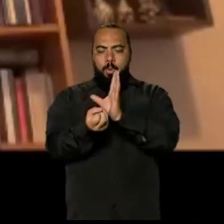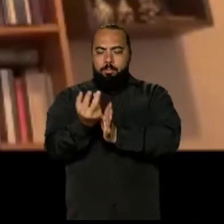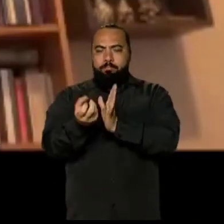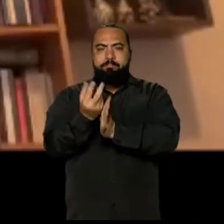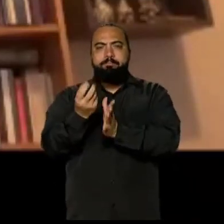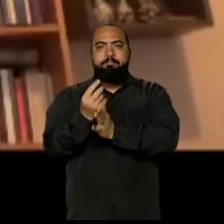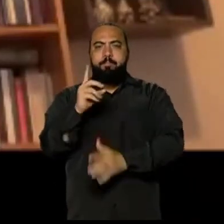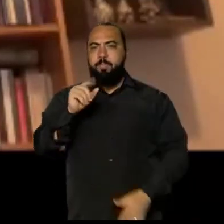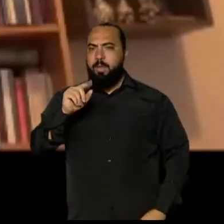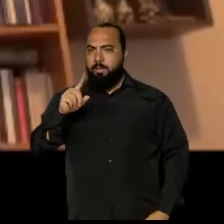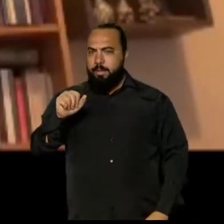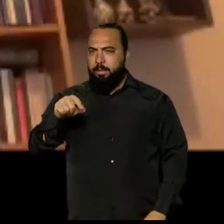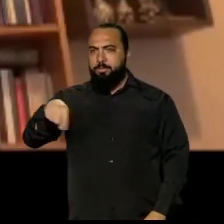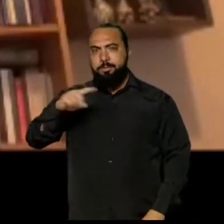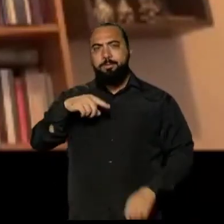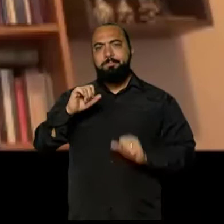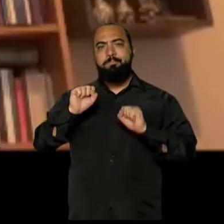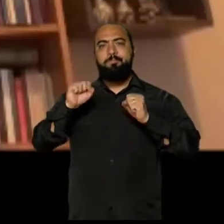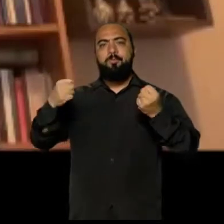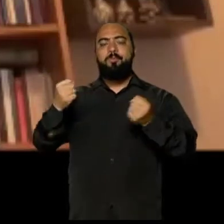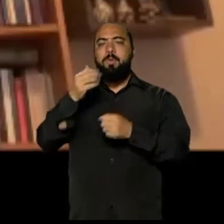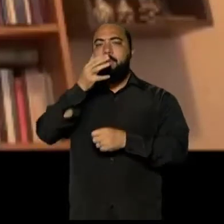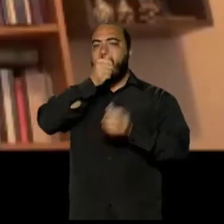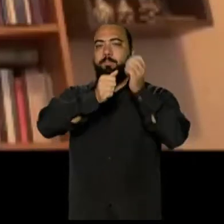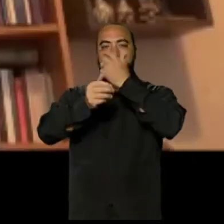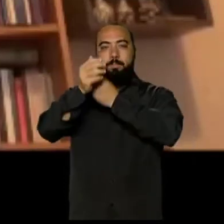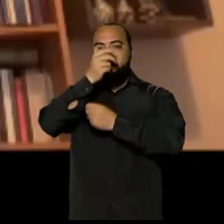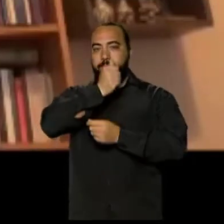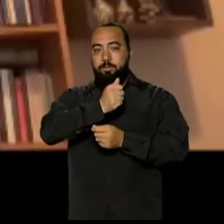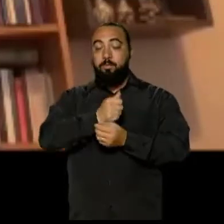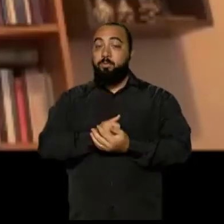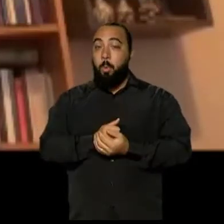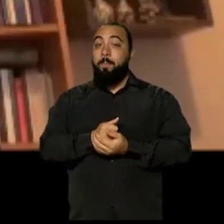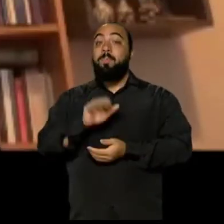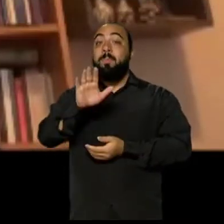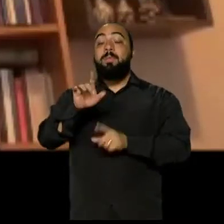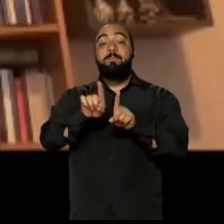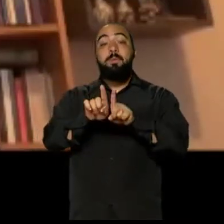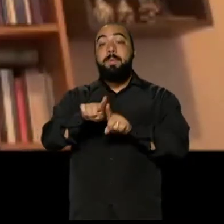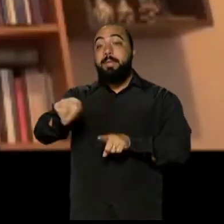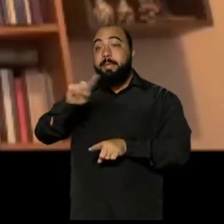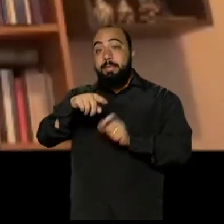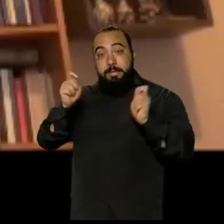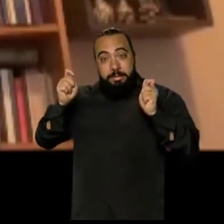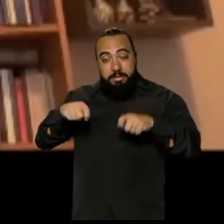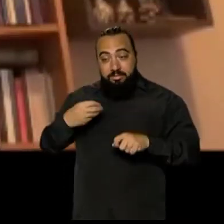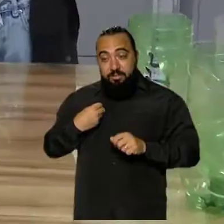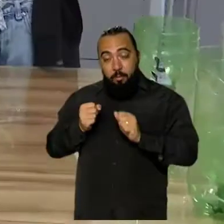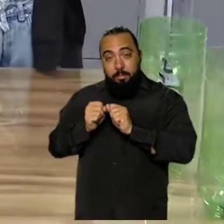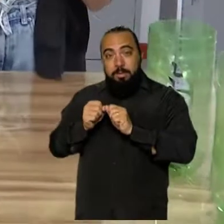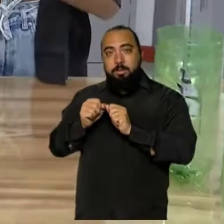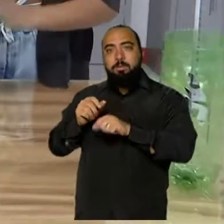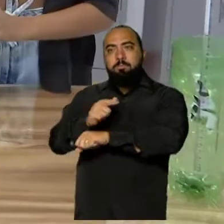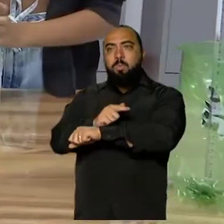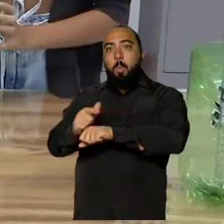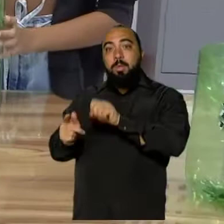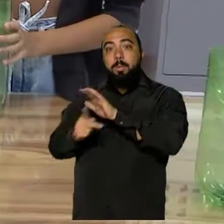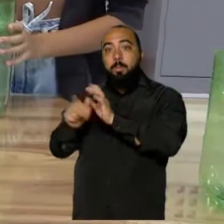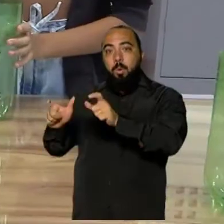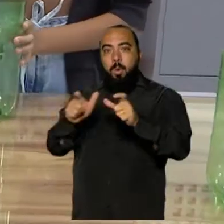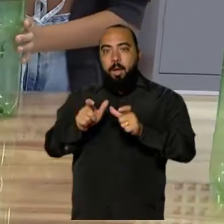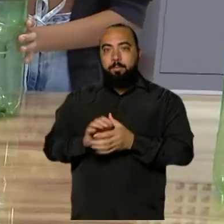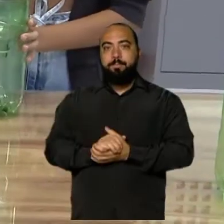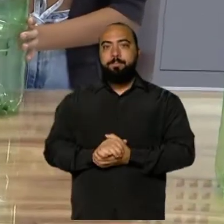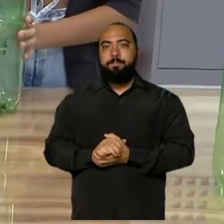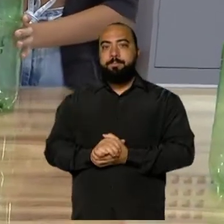importância desses dados para a prevenção. E ao mesmo tempo que eles fazem isso, também podem ajustar comportamentos locais. Então, agora